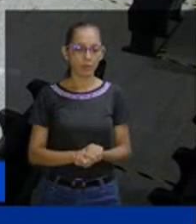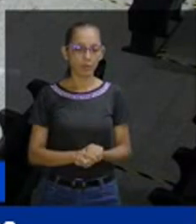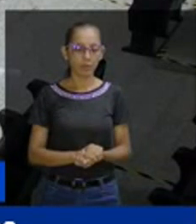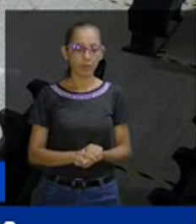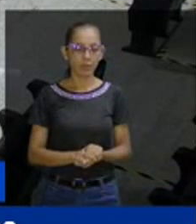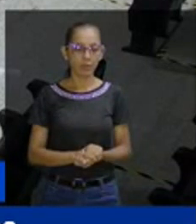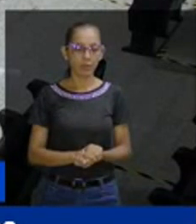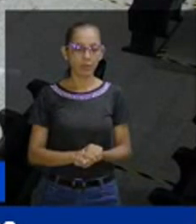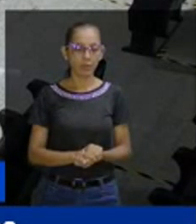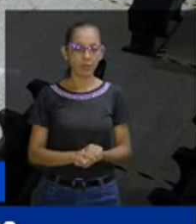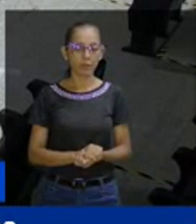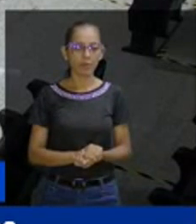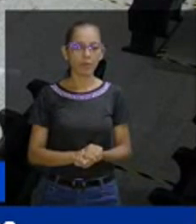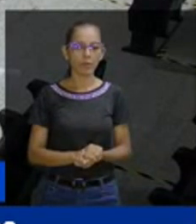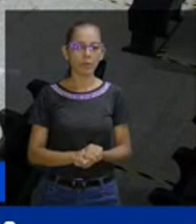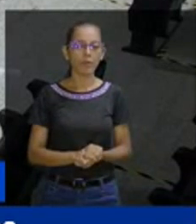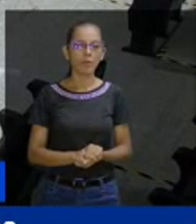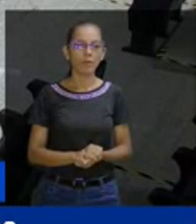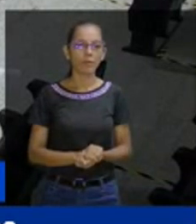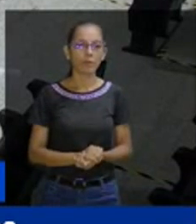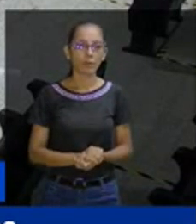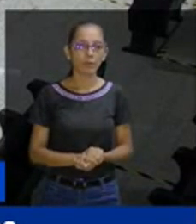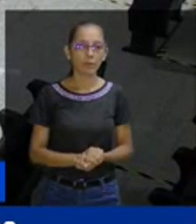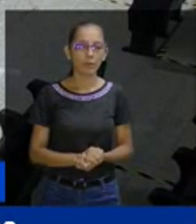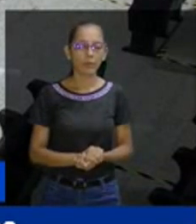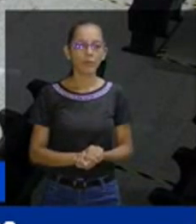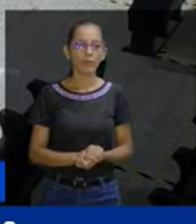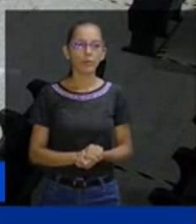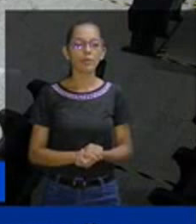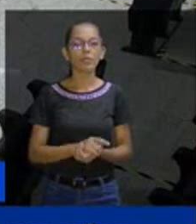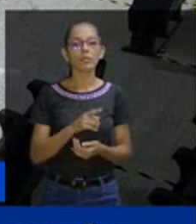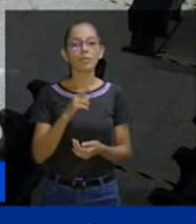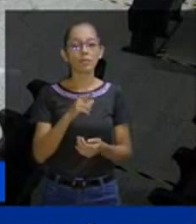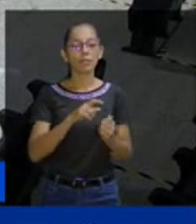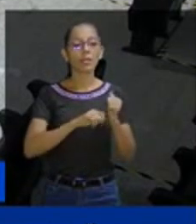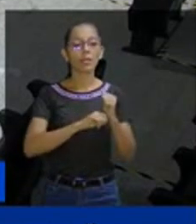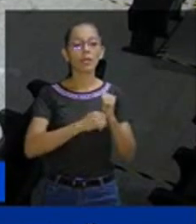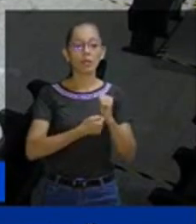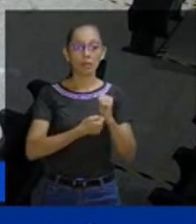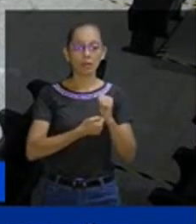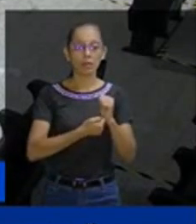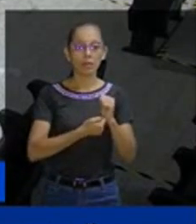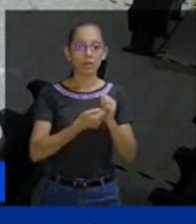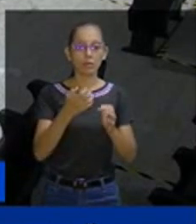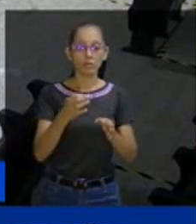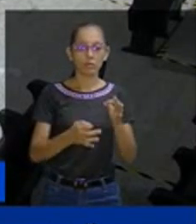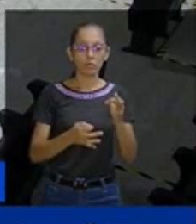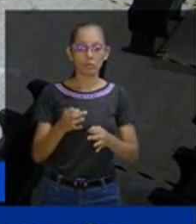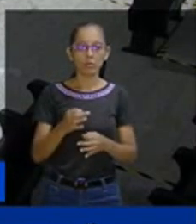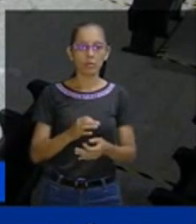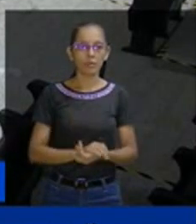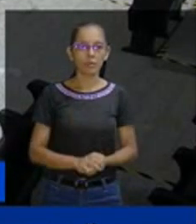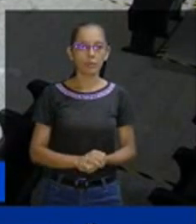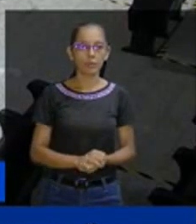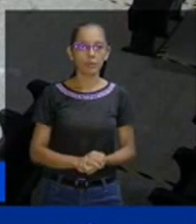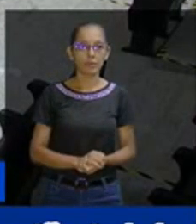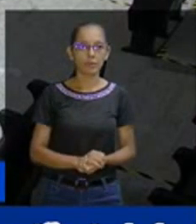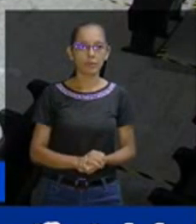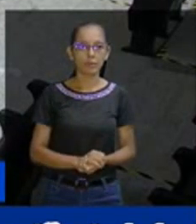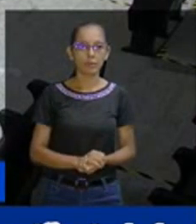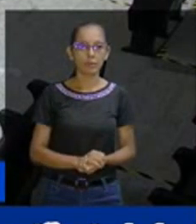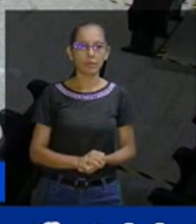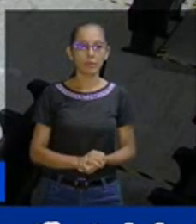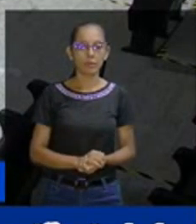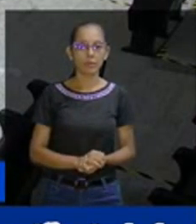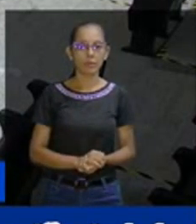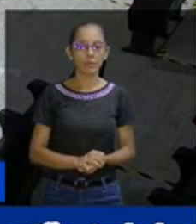relator determinou o levantamento do segredo e ele já foi efetivado. Então, os atos estão públicos. Quando ele comentou aqui, eu